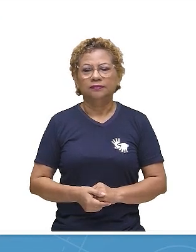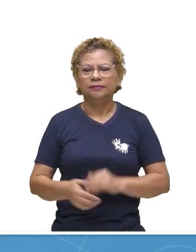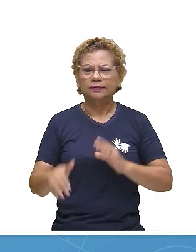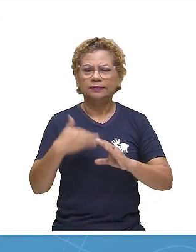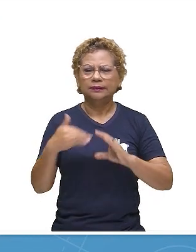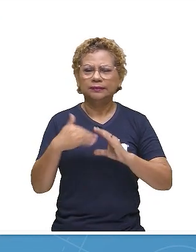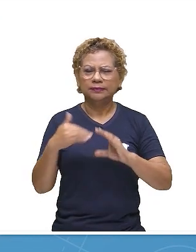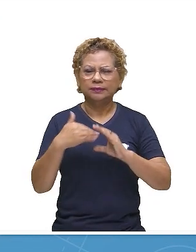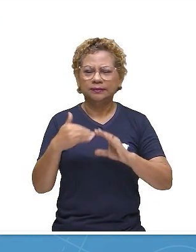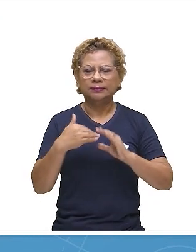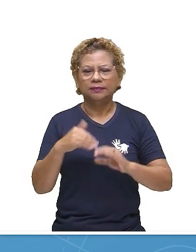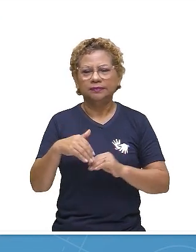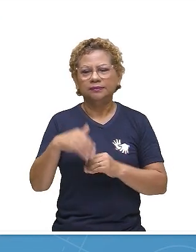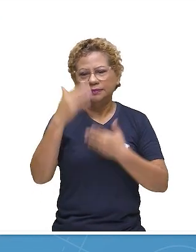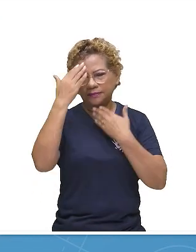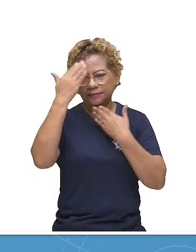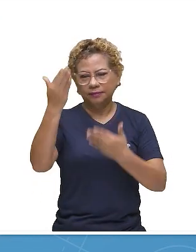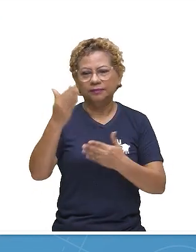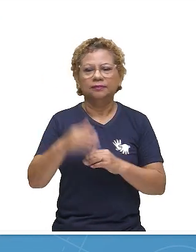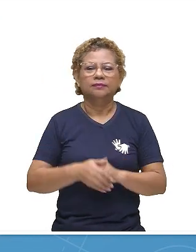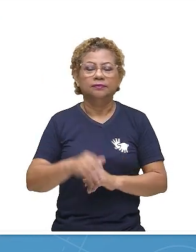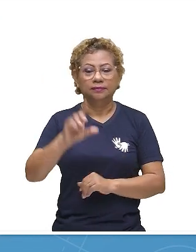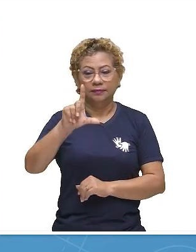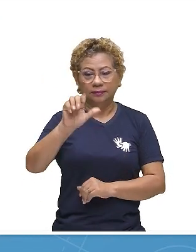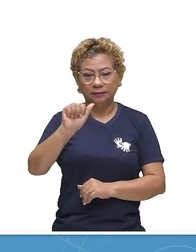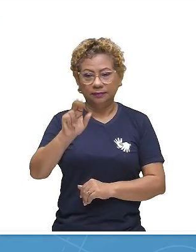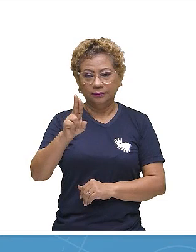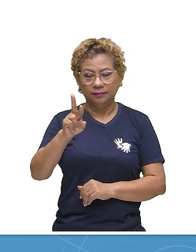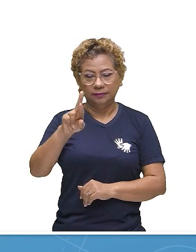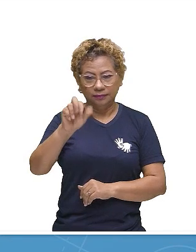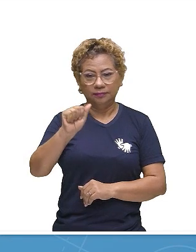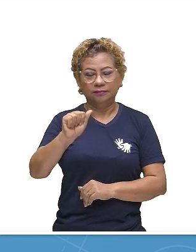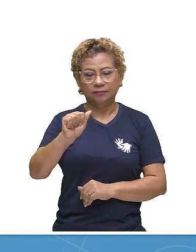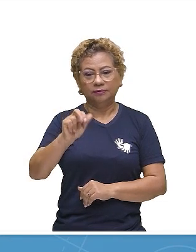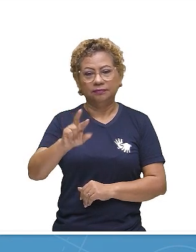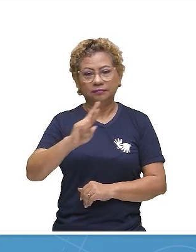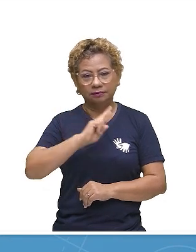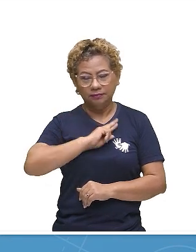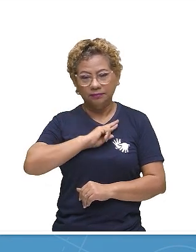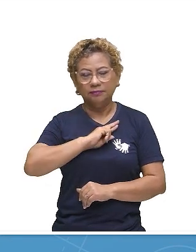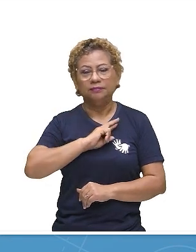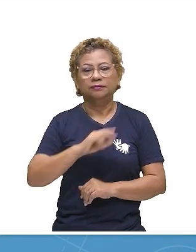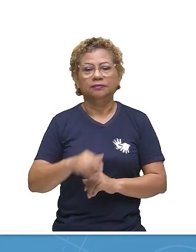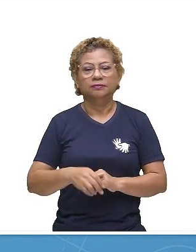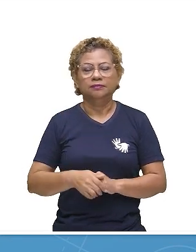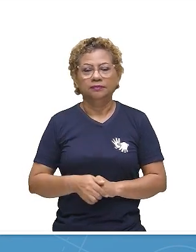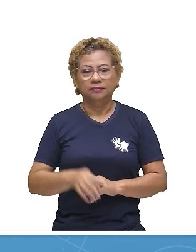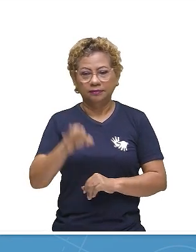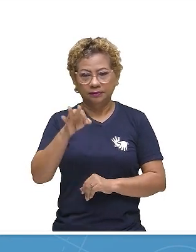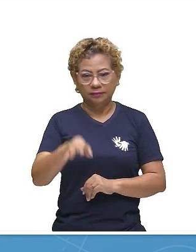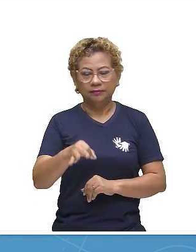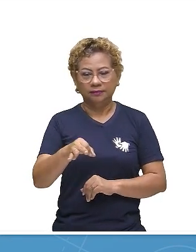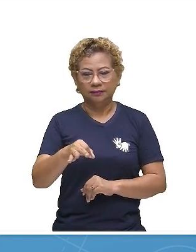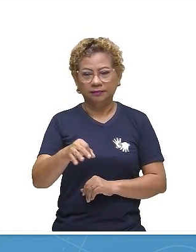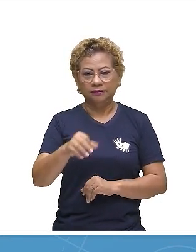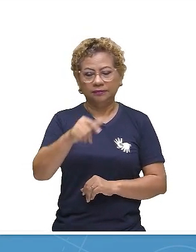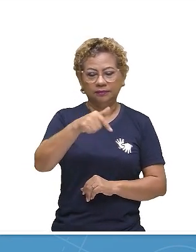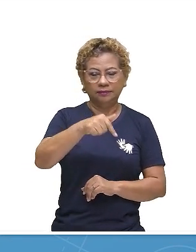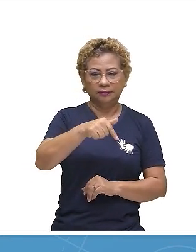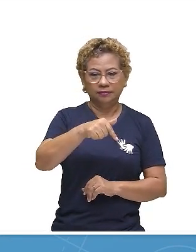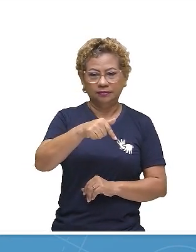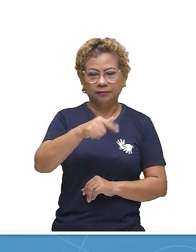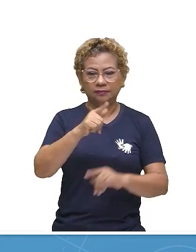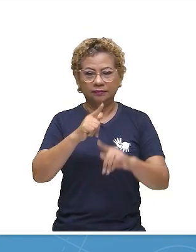Laura. Temos mais aqui. Sofia Costa dizendo que é na questão 1. Raiz quadrada de 49 é igual